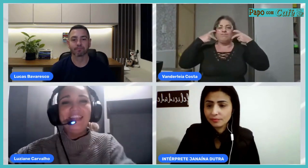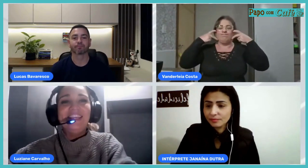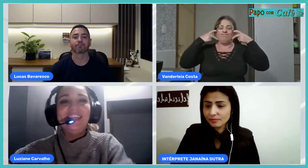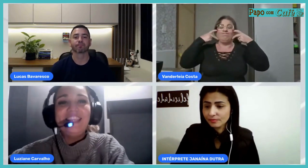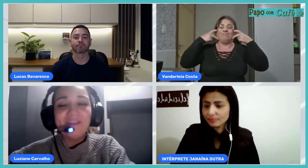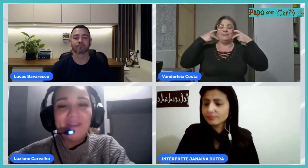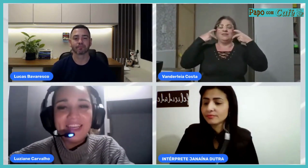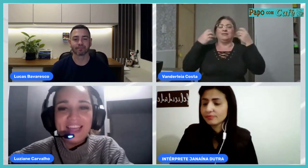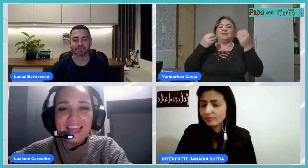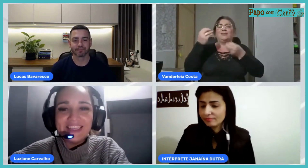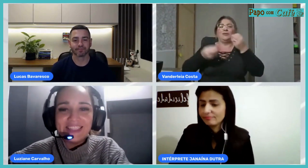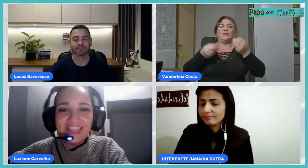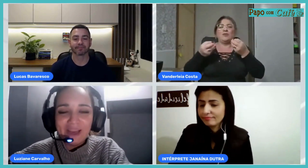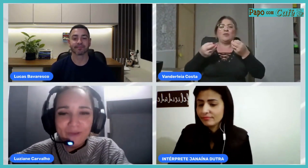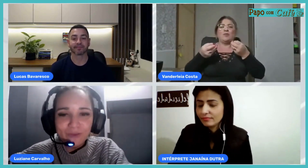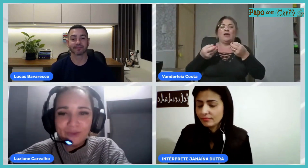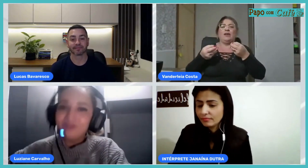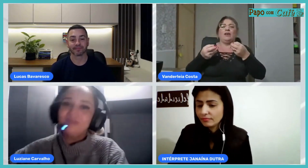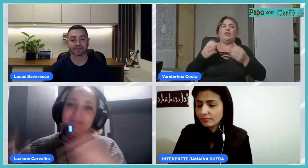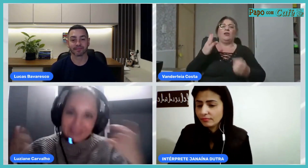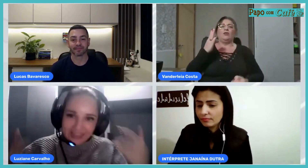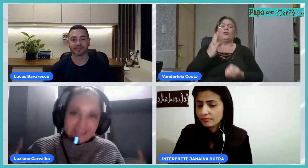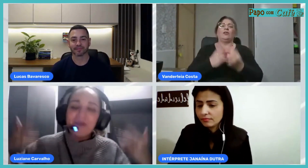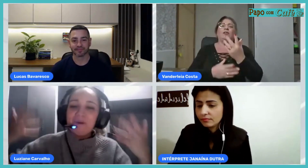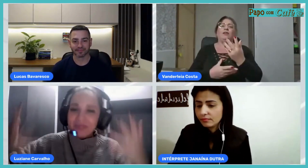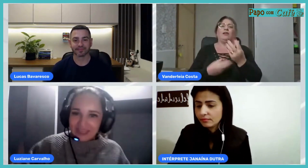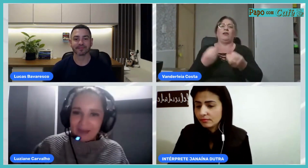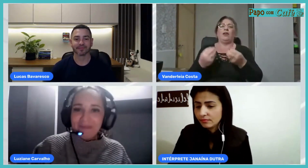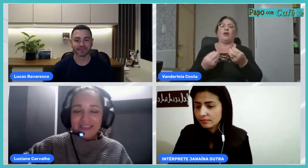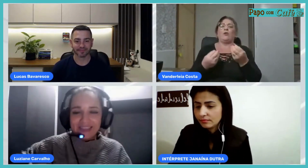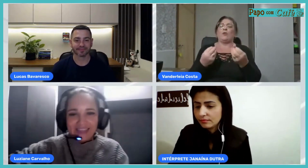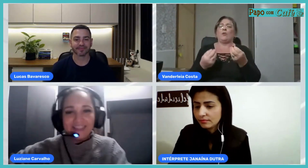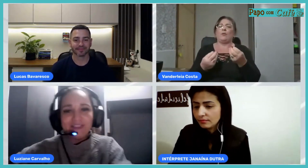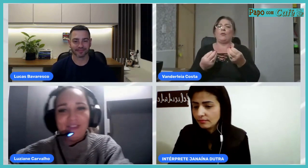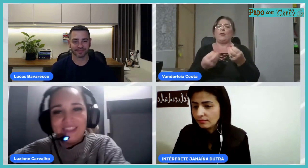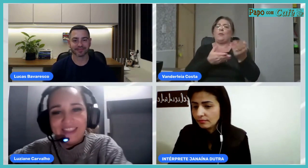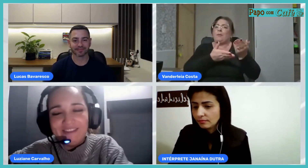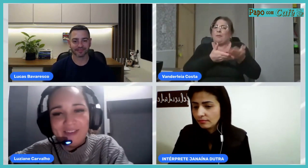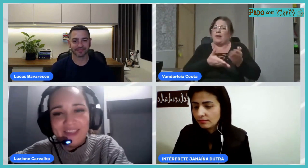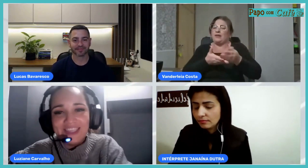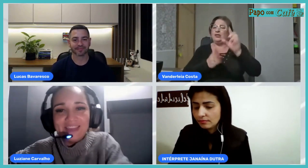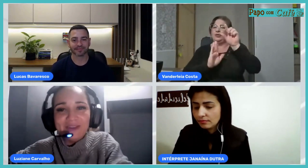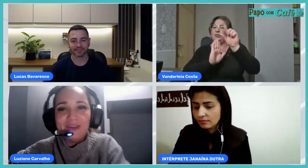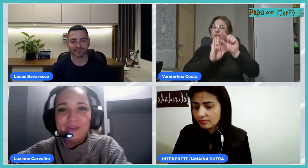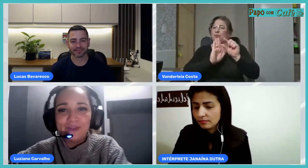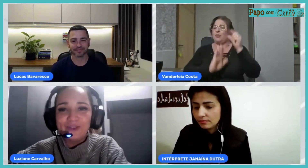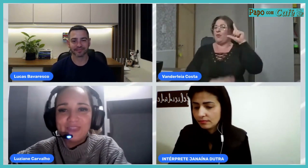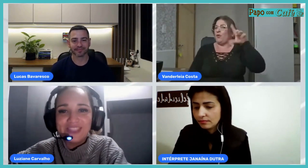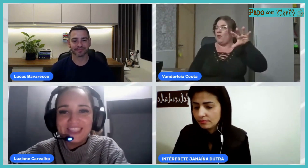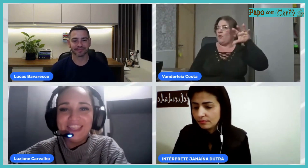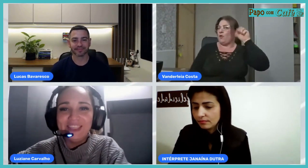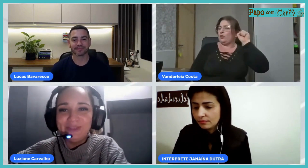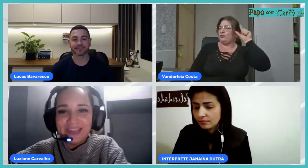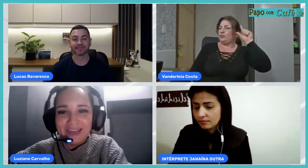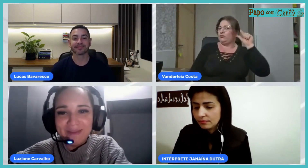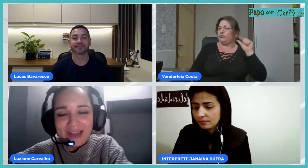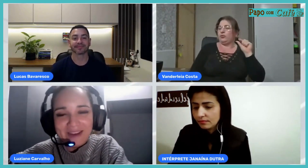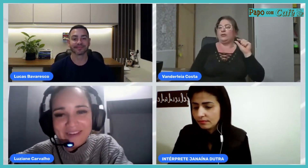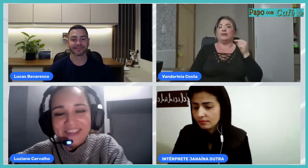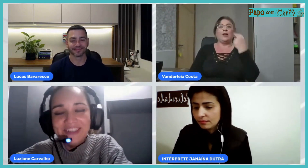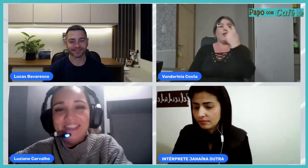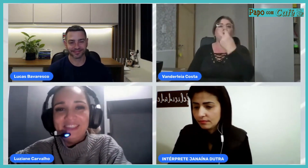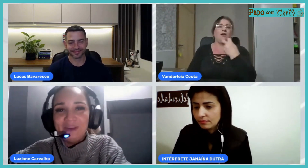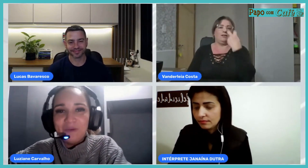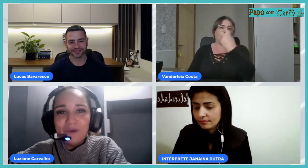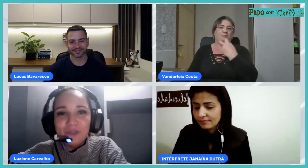né, e eu criei esse recurso, desde que eu comecei a perder a audição, eu criei o recurso de fazer a leitura